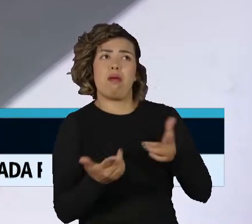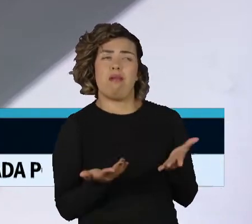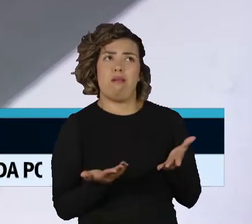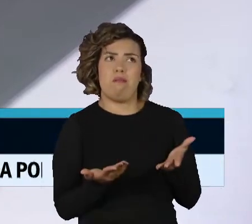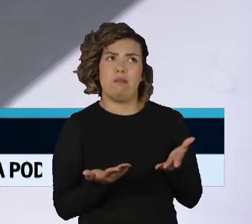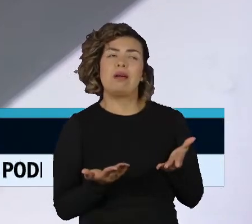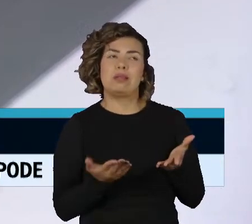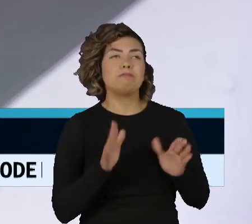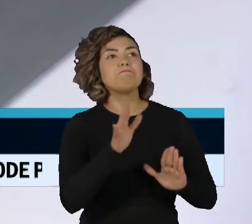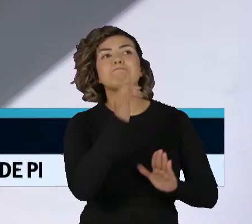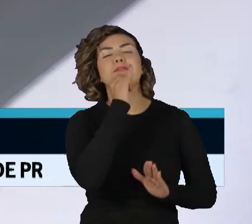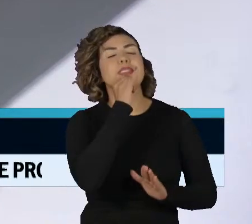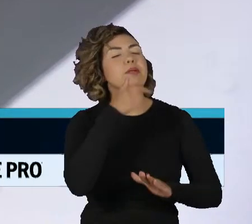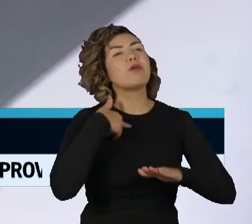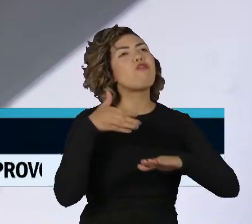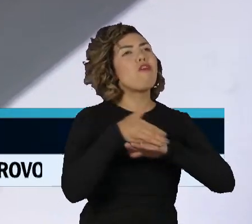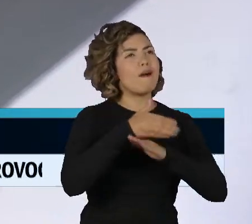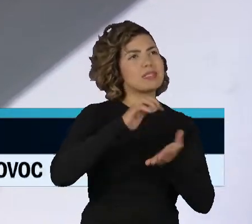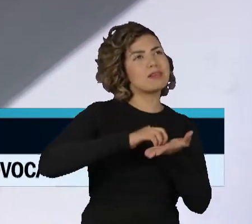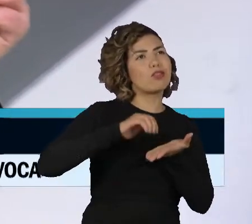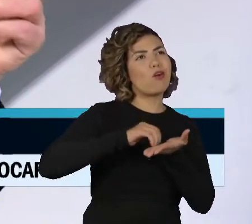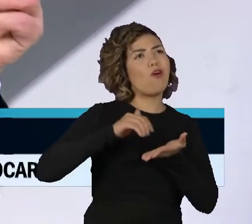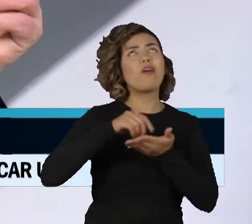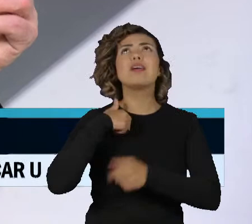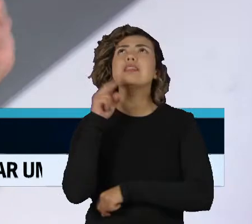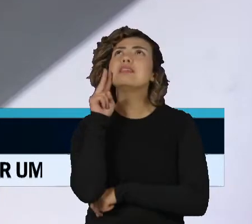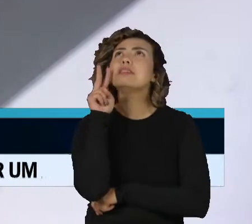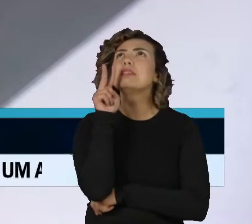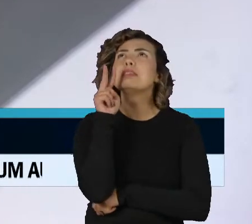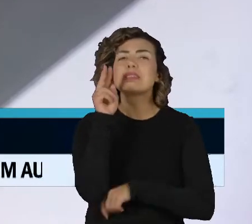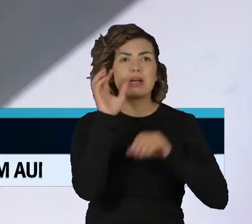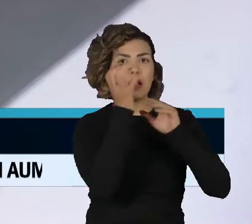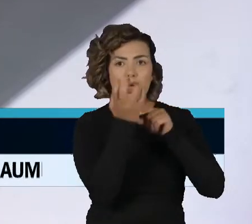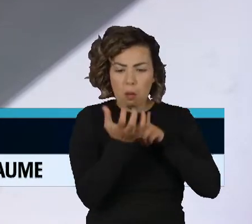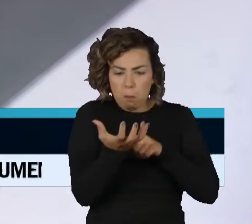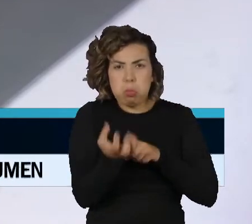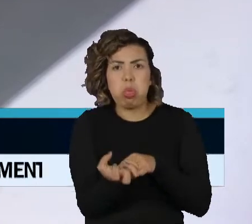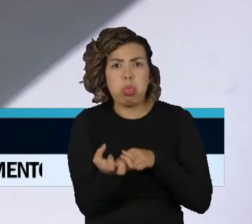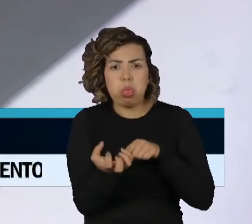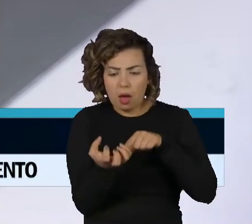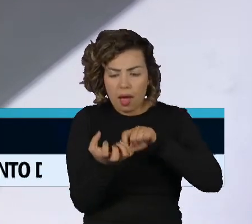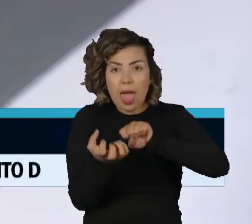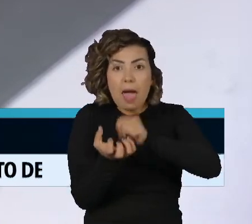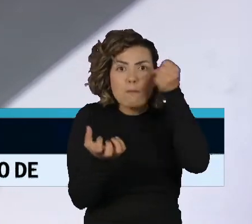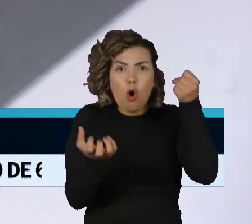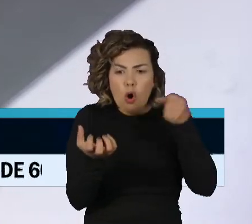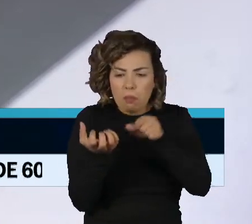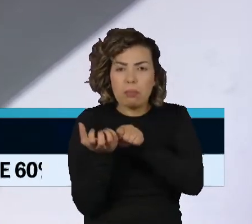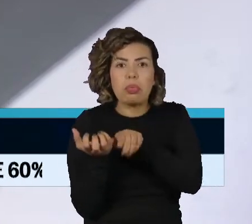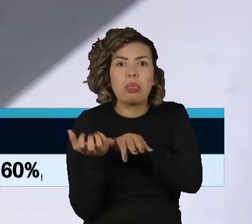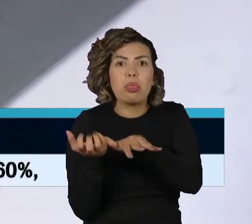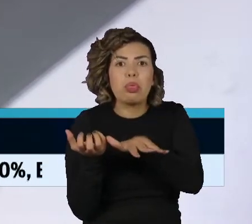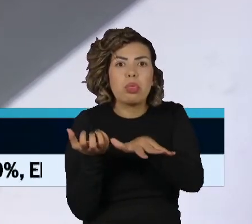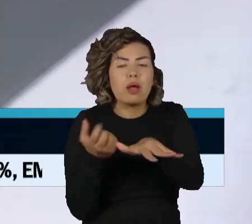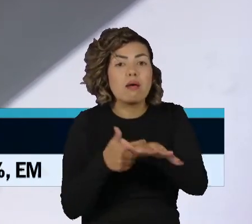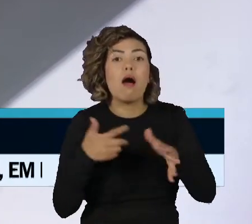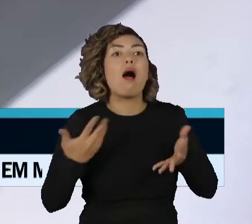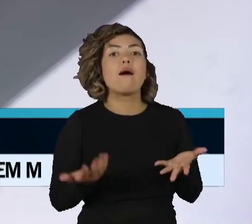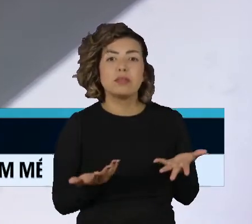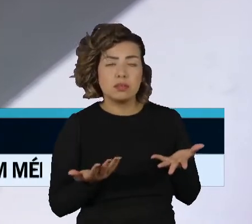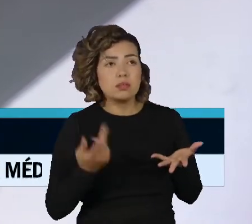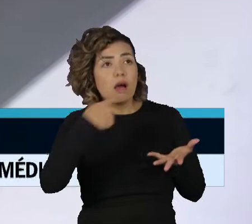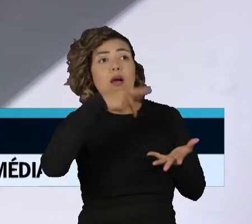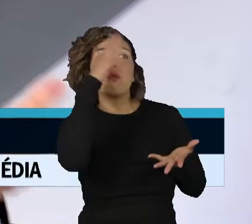vezes eu vou em escritório, eu vejo lâmpada, quando quebra essa lâmpada fluorescente, o mercúrio é exposto. E não podemos esquecer que o Brasil vive o